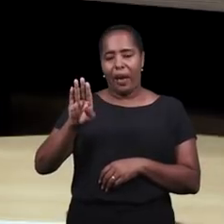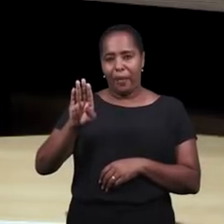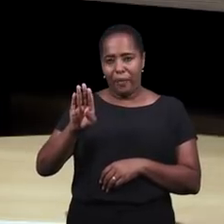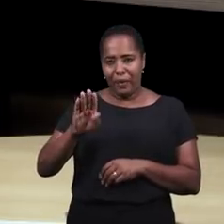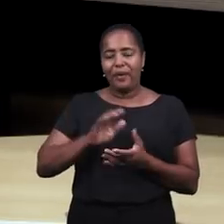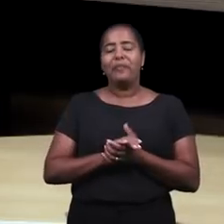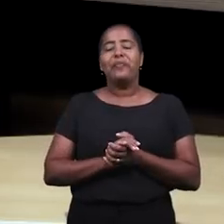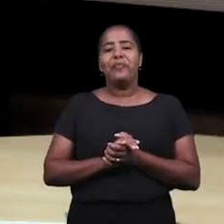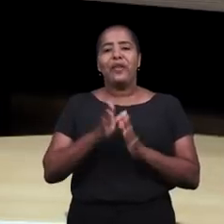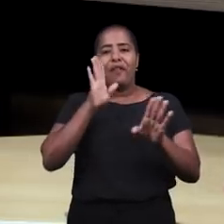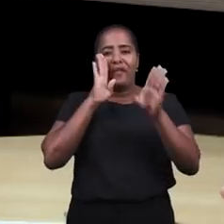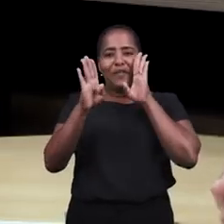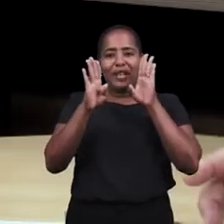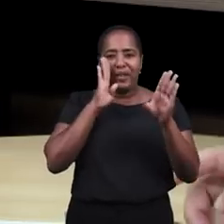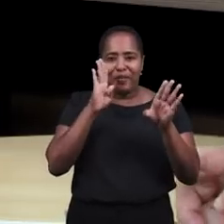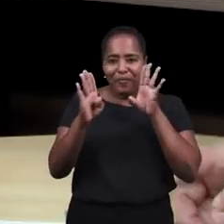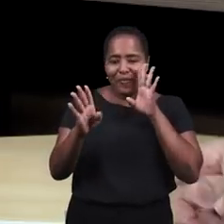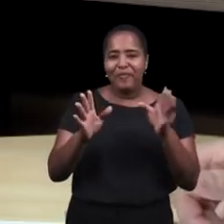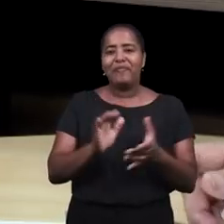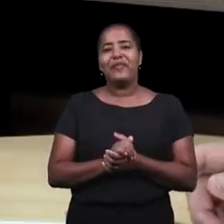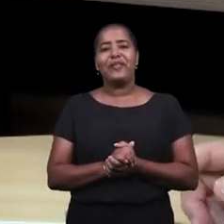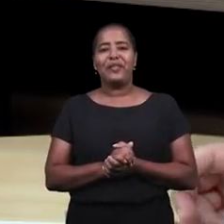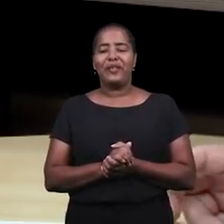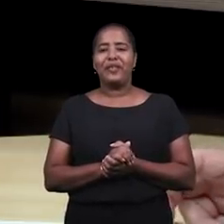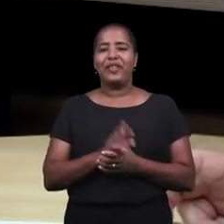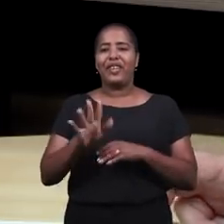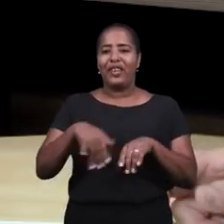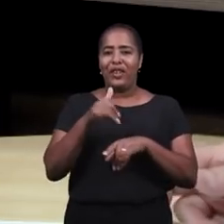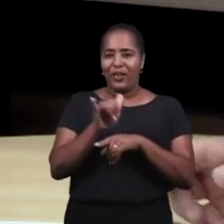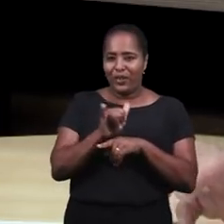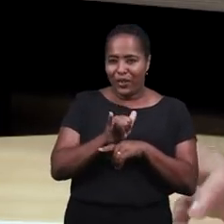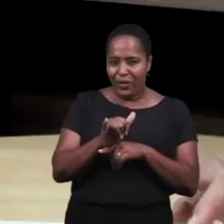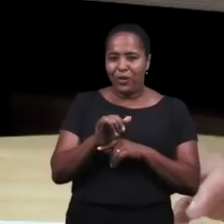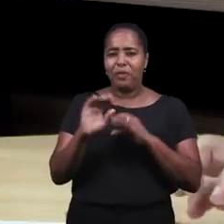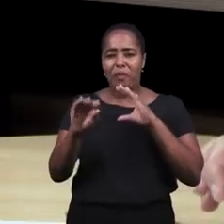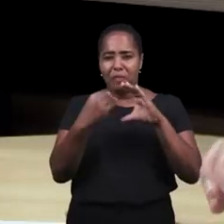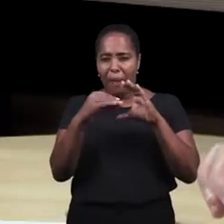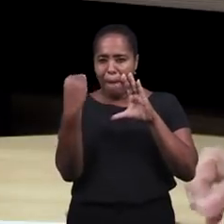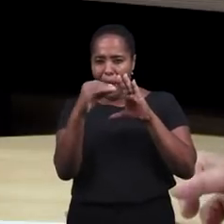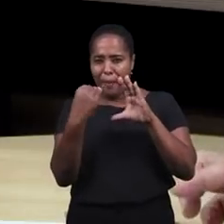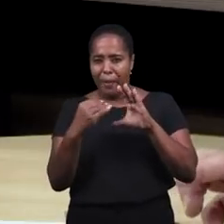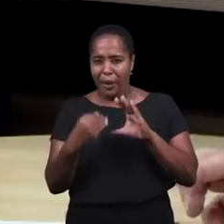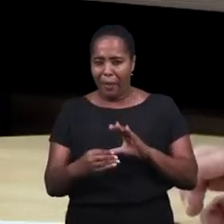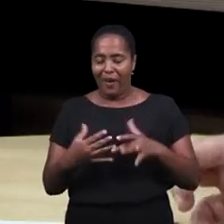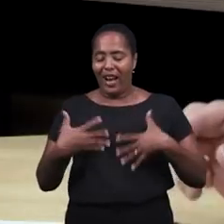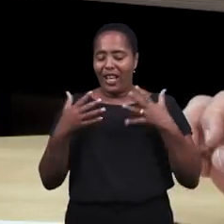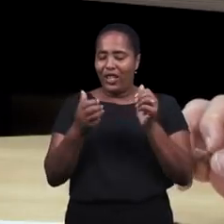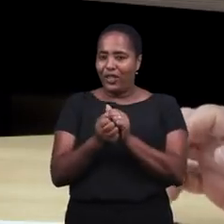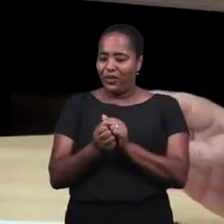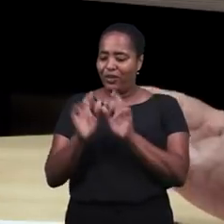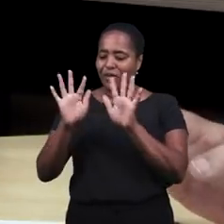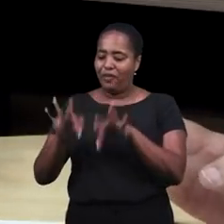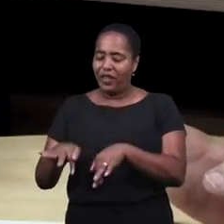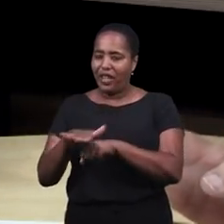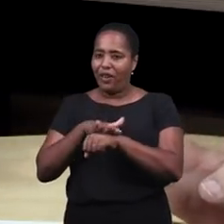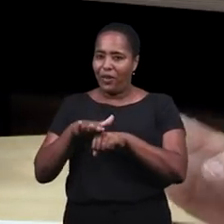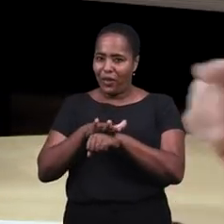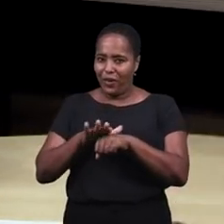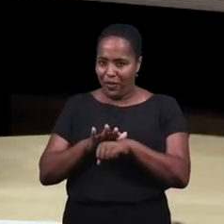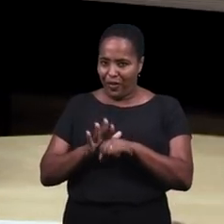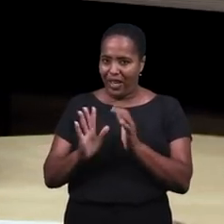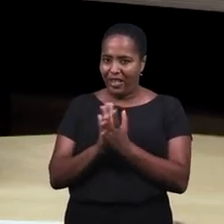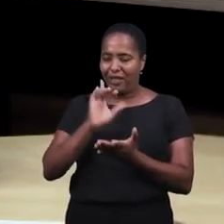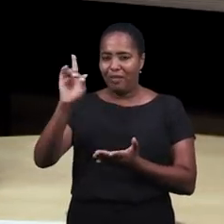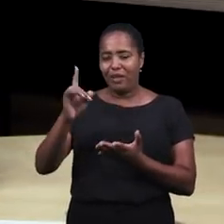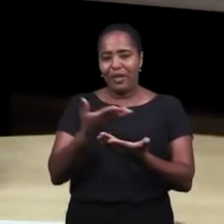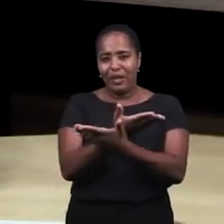pelo Facebook. Participe, interaja, coloque os seus comentários. Será uma alegria estarmos juntos. Nós estamos assim chegando ao final dessa edição do programa